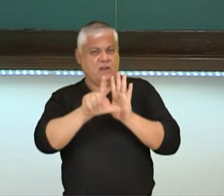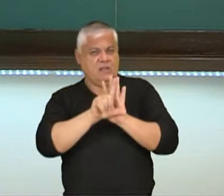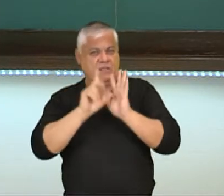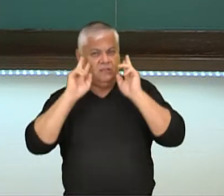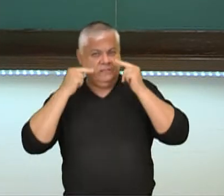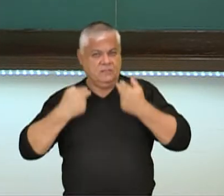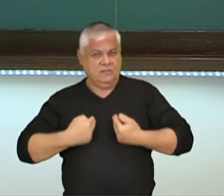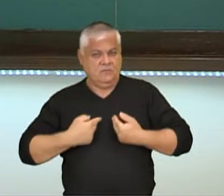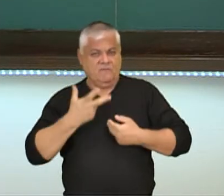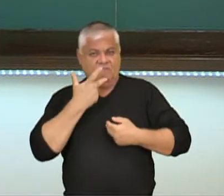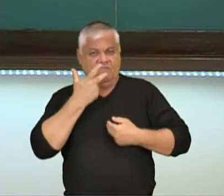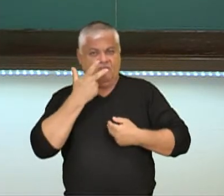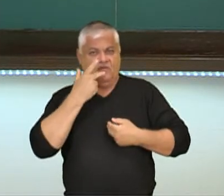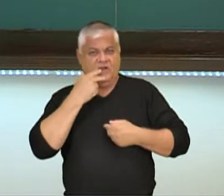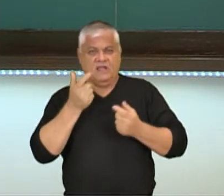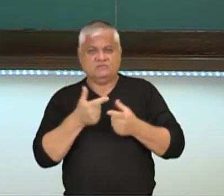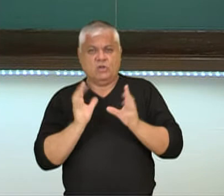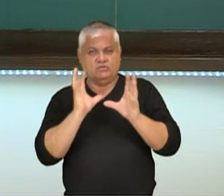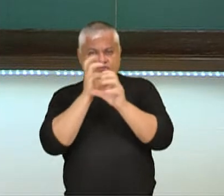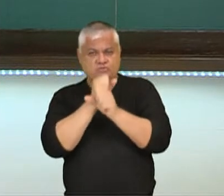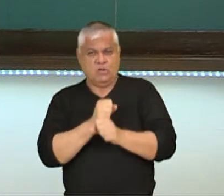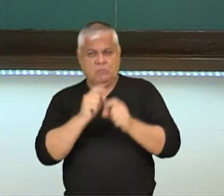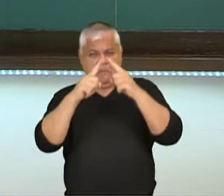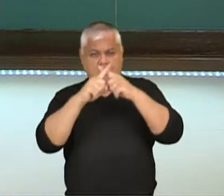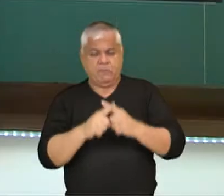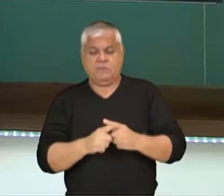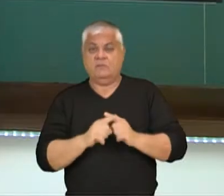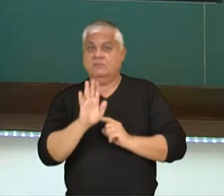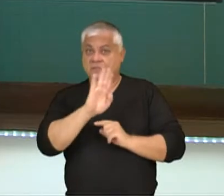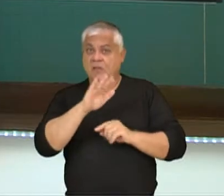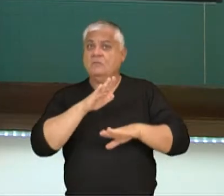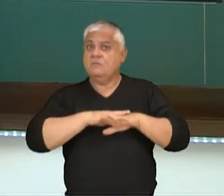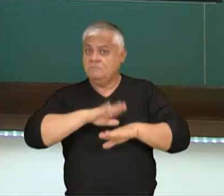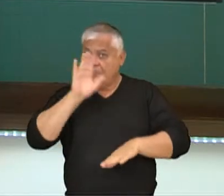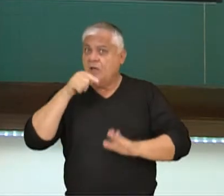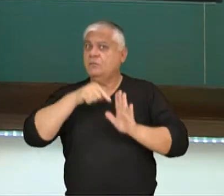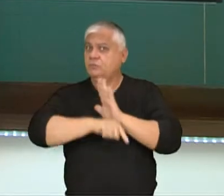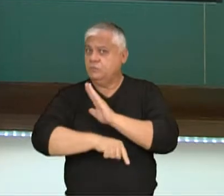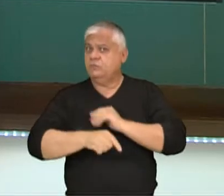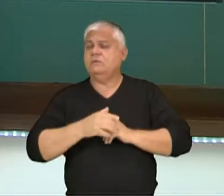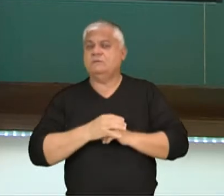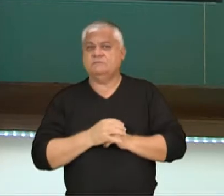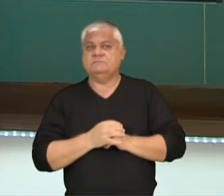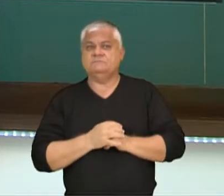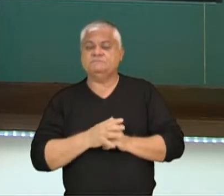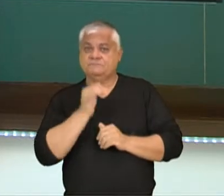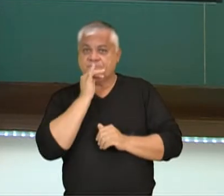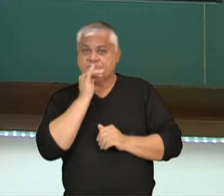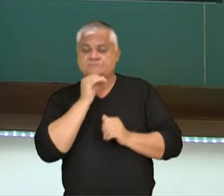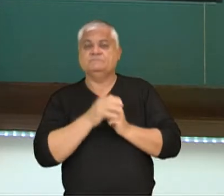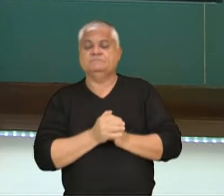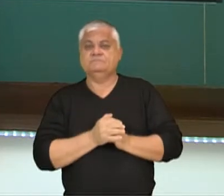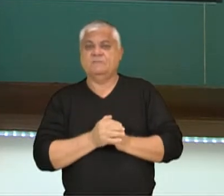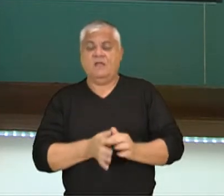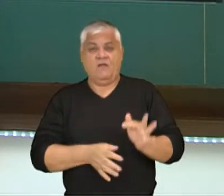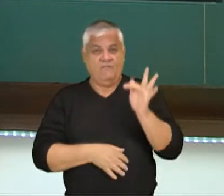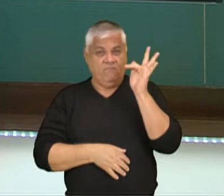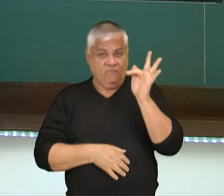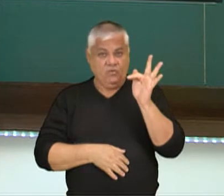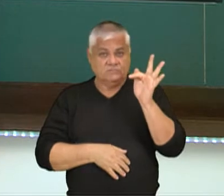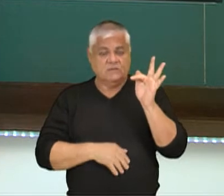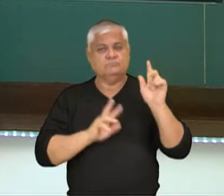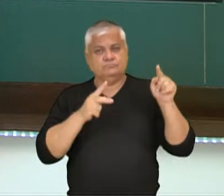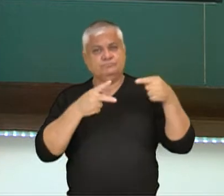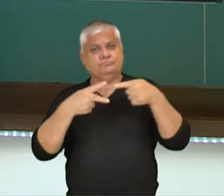você... é só uma equação. Tem mais do que isso. Pessoal, repare bem. A força, ela é um